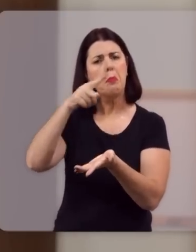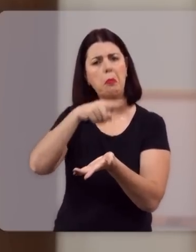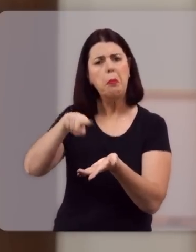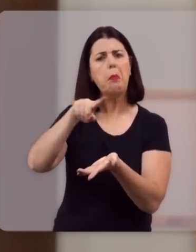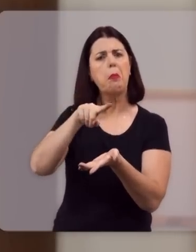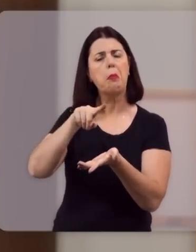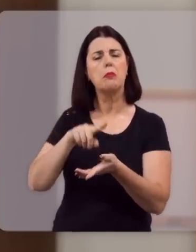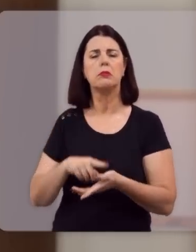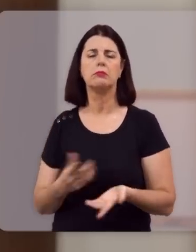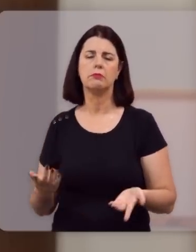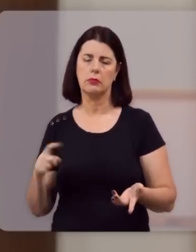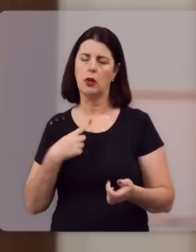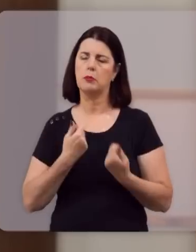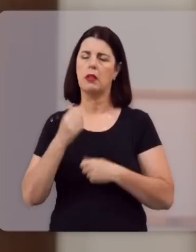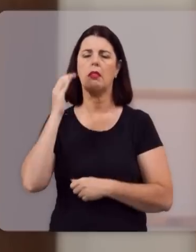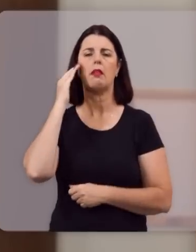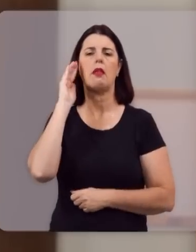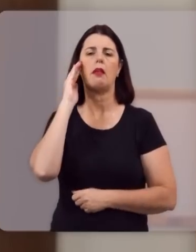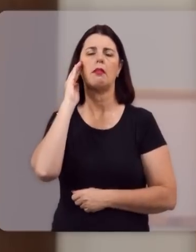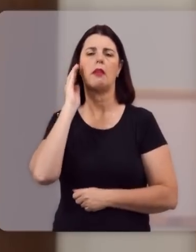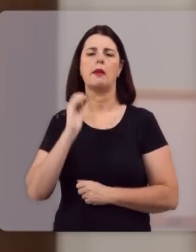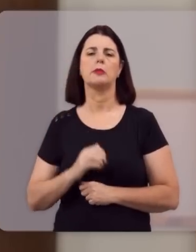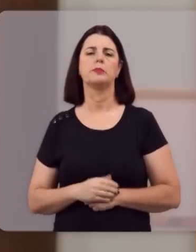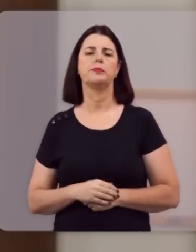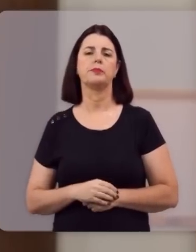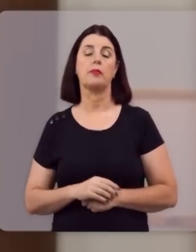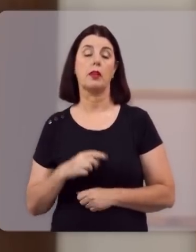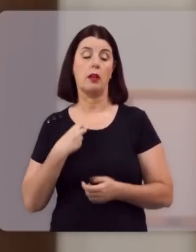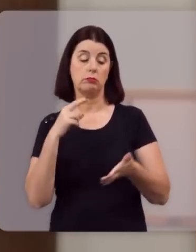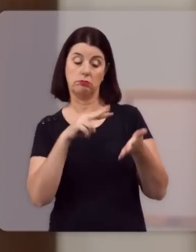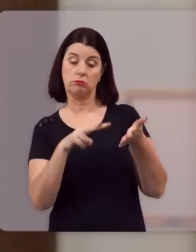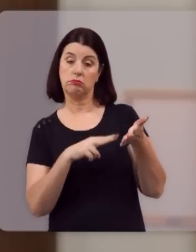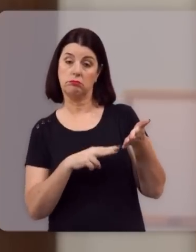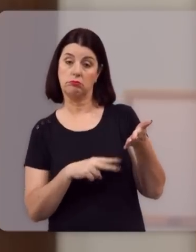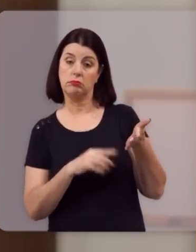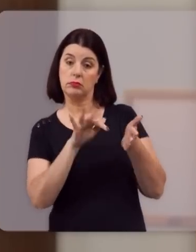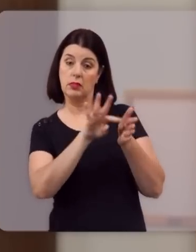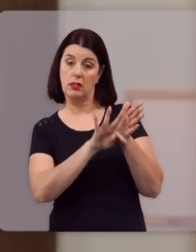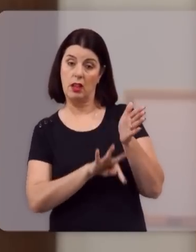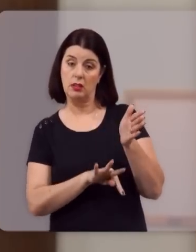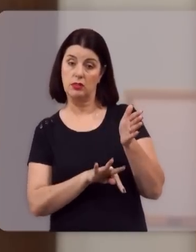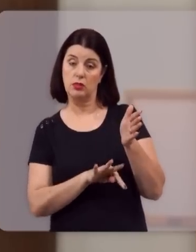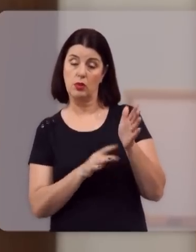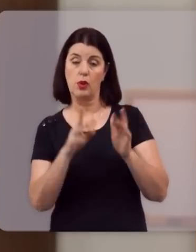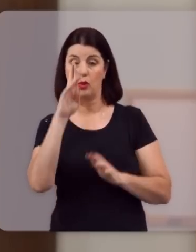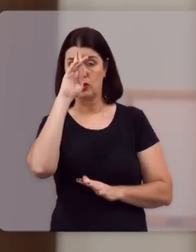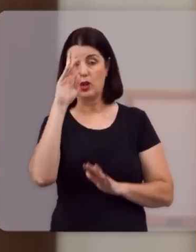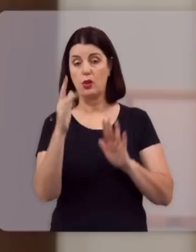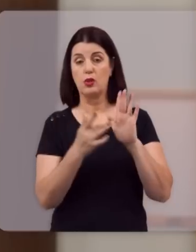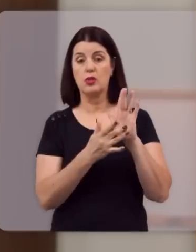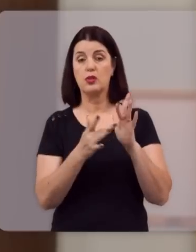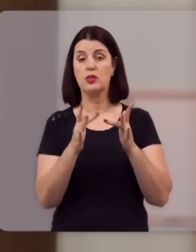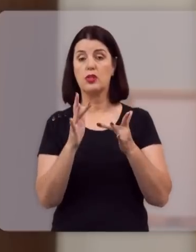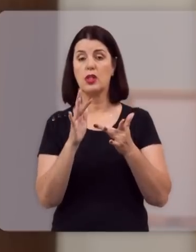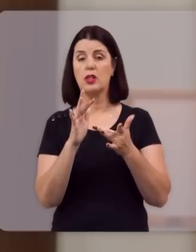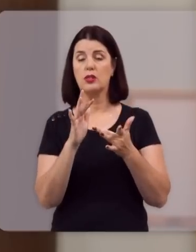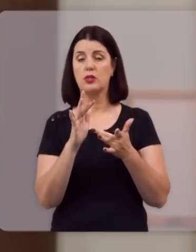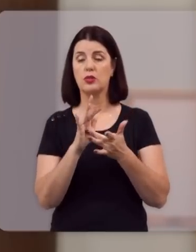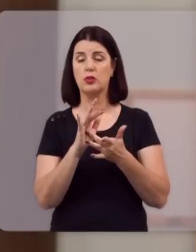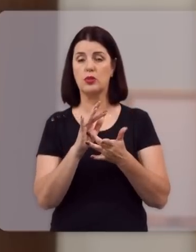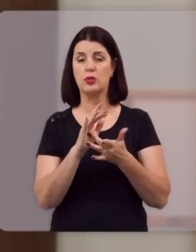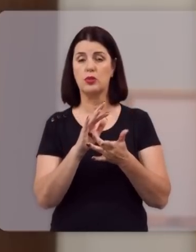luz do texto que nós lemos e que foi lido aqui no programa, que o Senhor Jesus Cristo